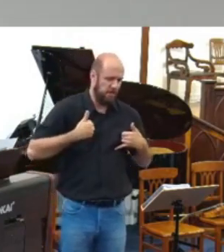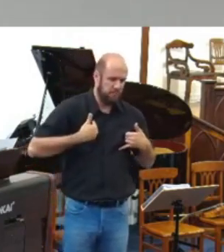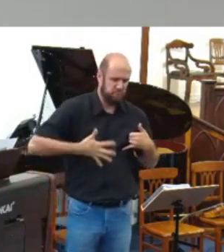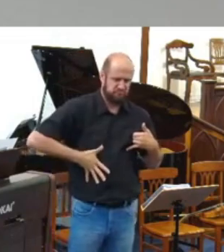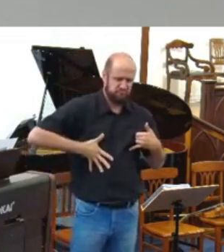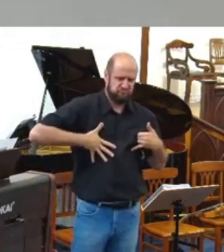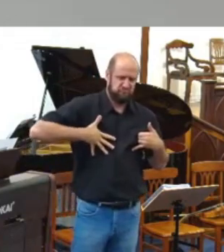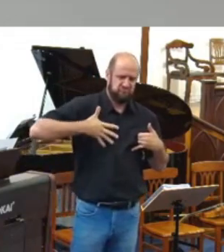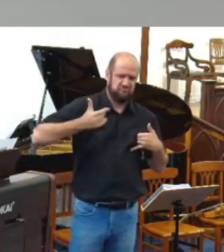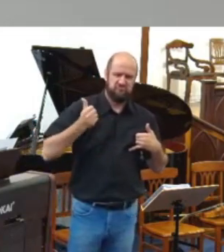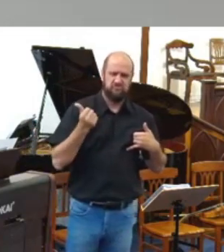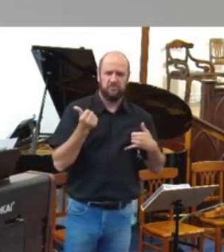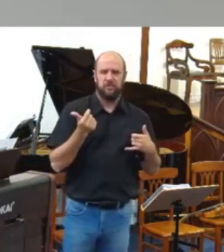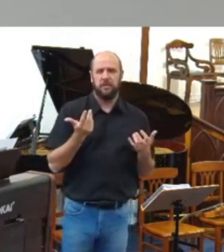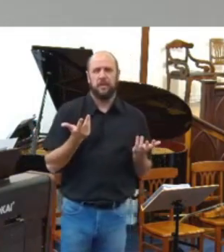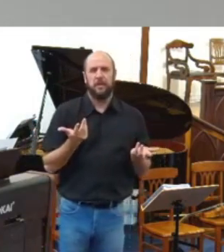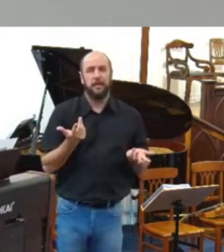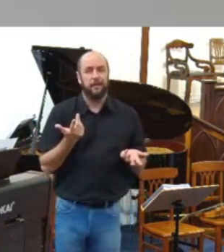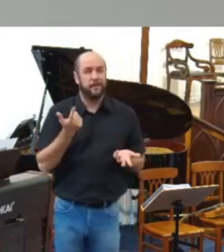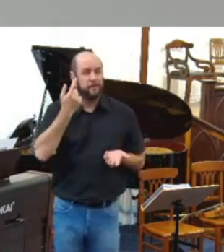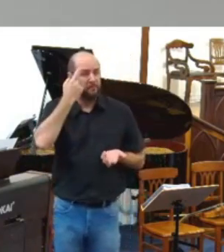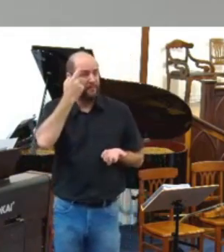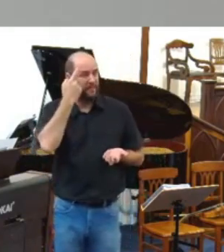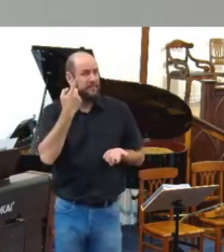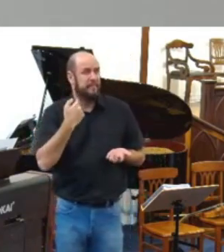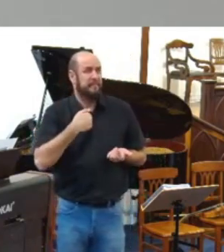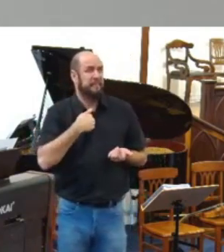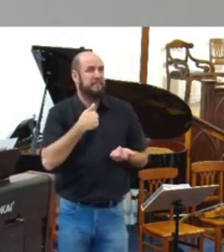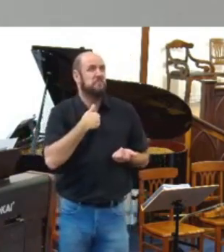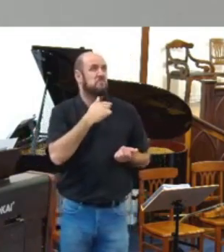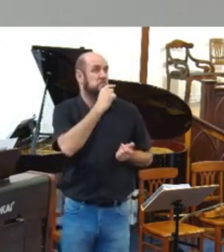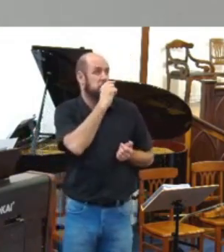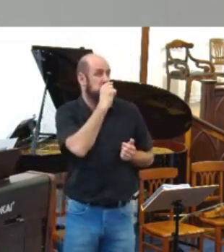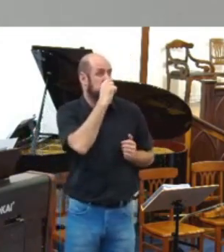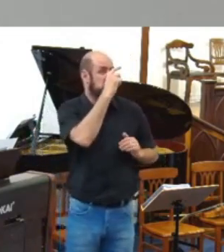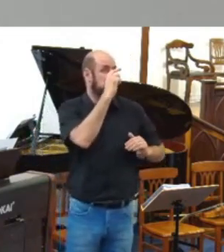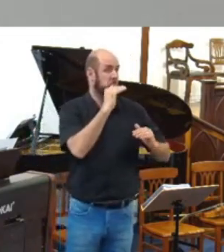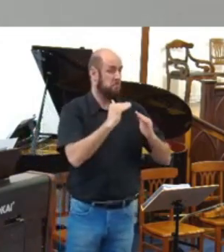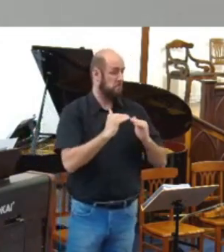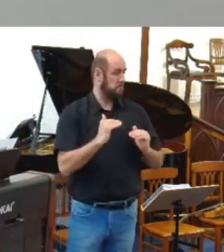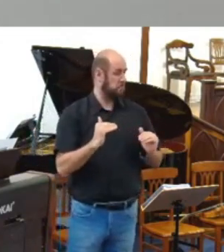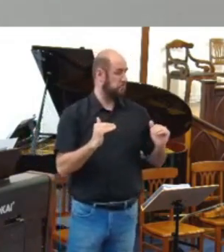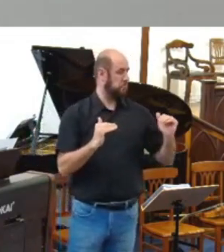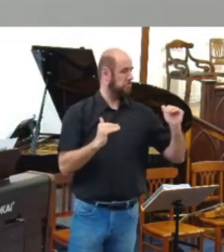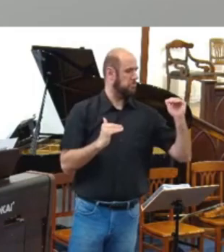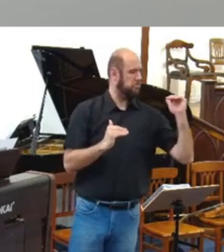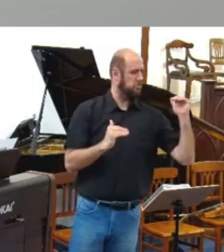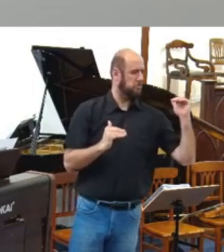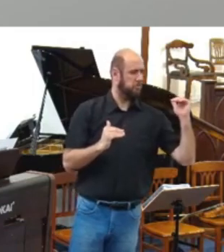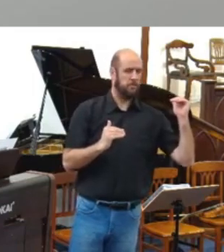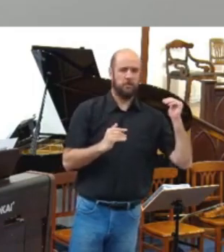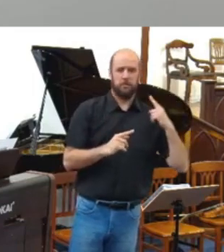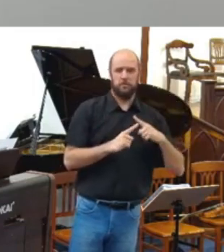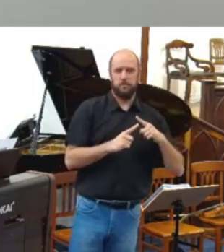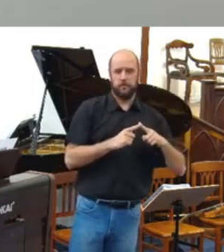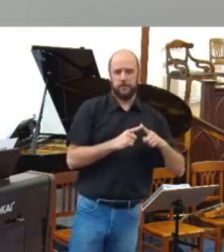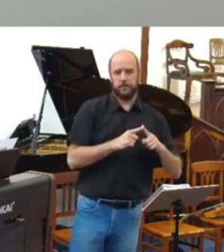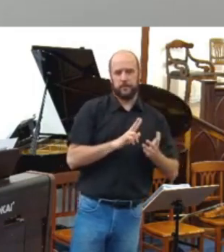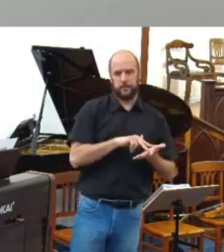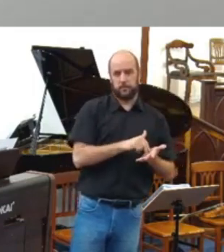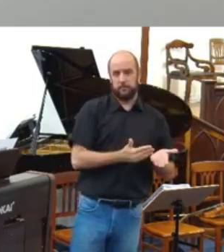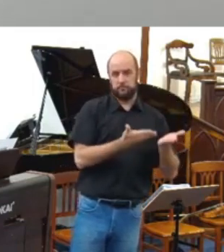disso. Nós não temos o direito de pensar que nós somos melhores do que as outras pessoas por causa do que